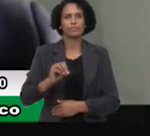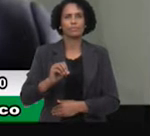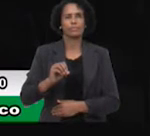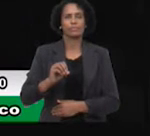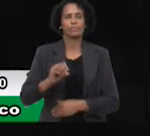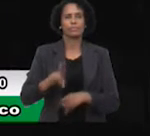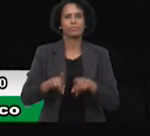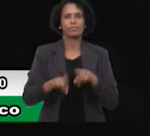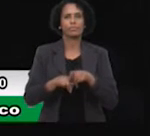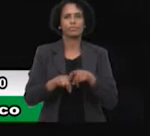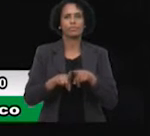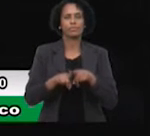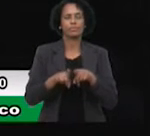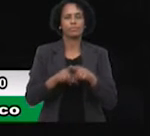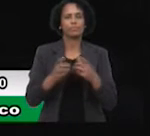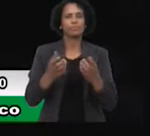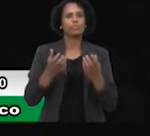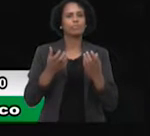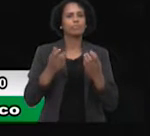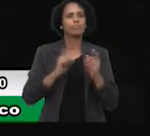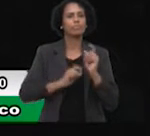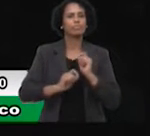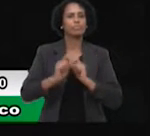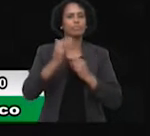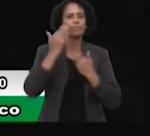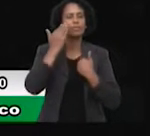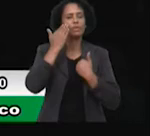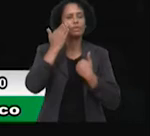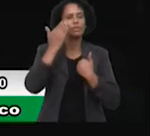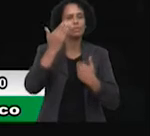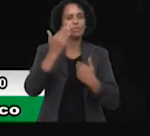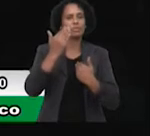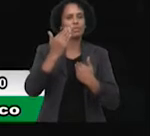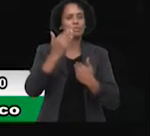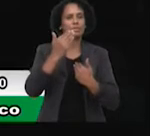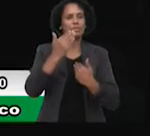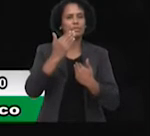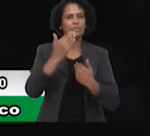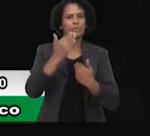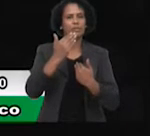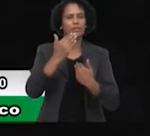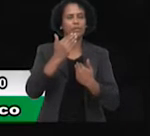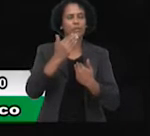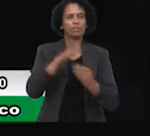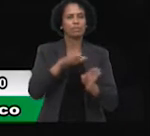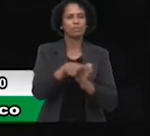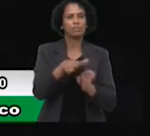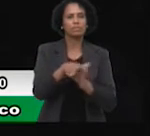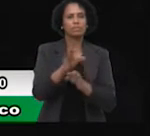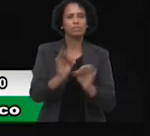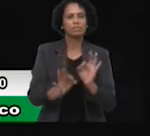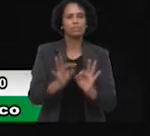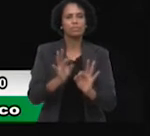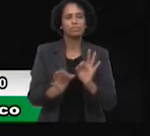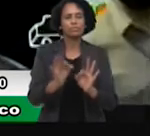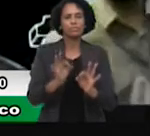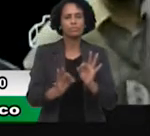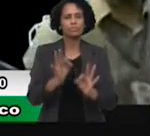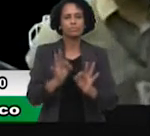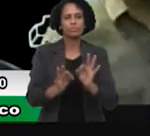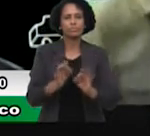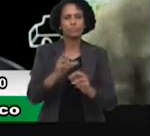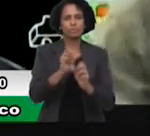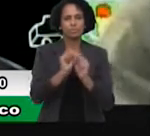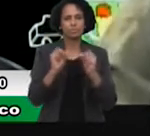Um agradecimento especial para a assessoria jurídica da casa e desejar a todos bom